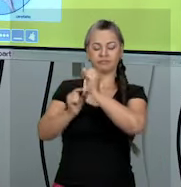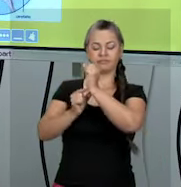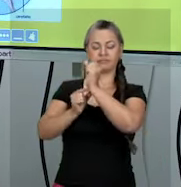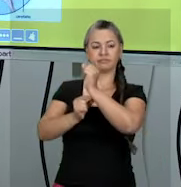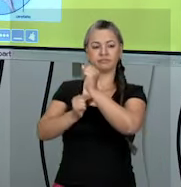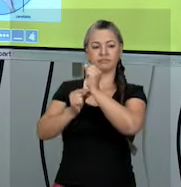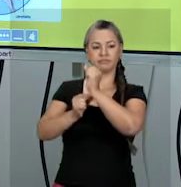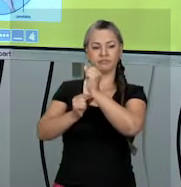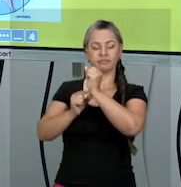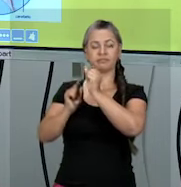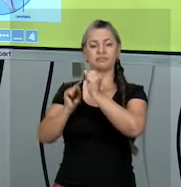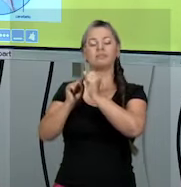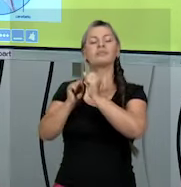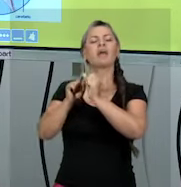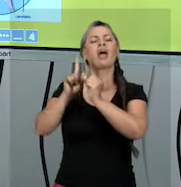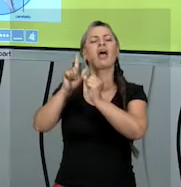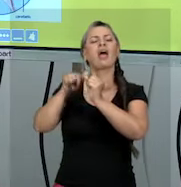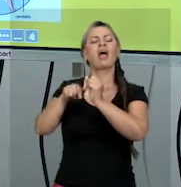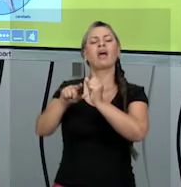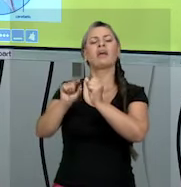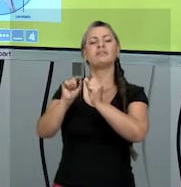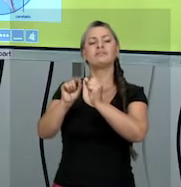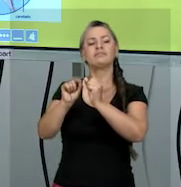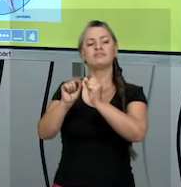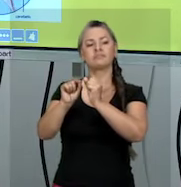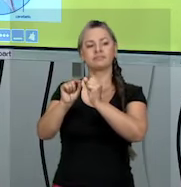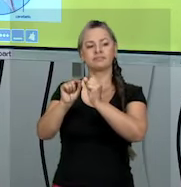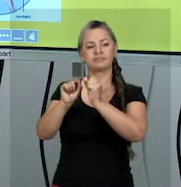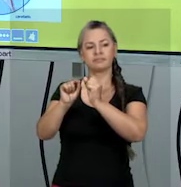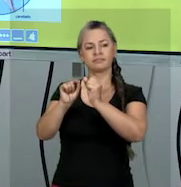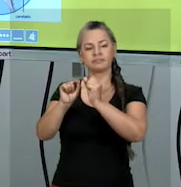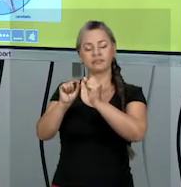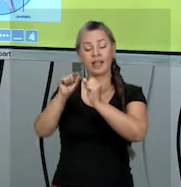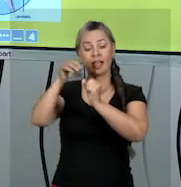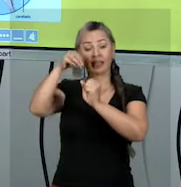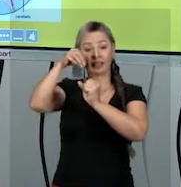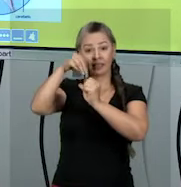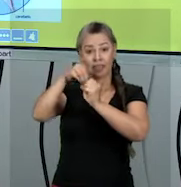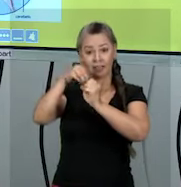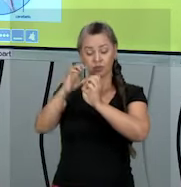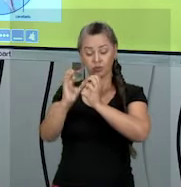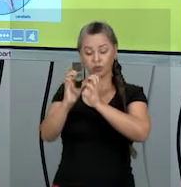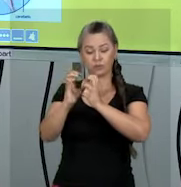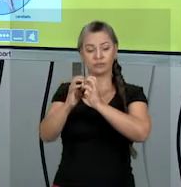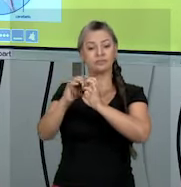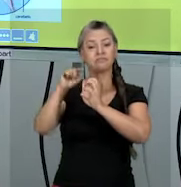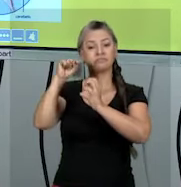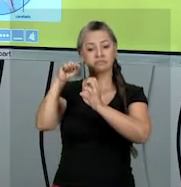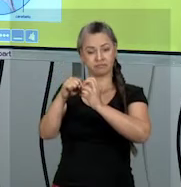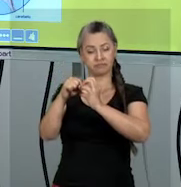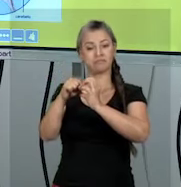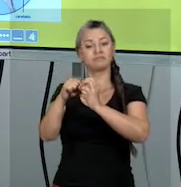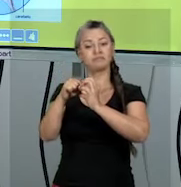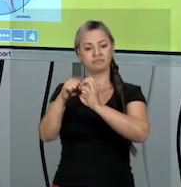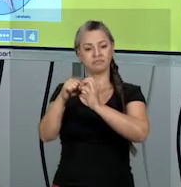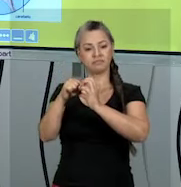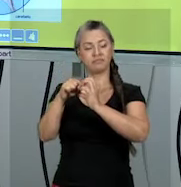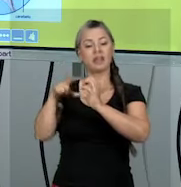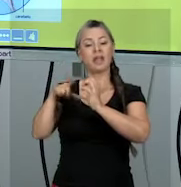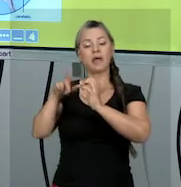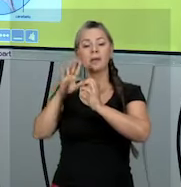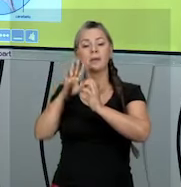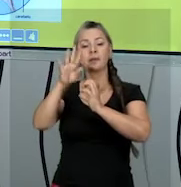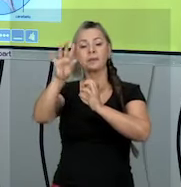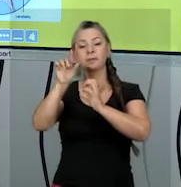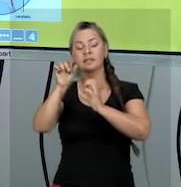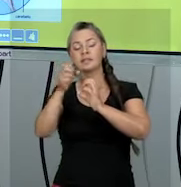Encéfalo. O encéfalo, ele está localizado dentro da caixa craniana. As principais